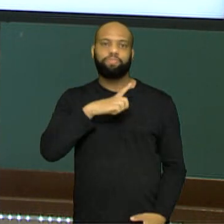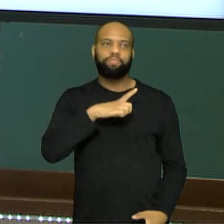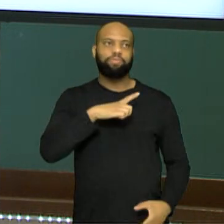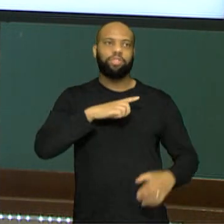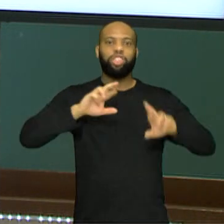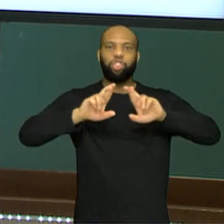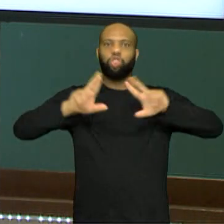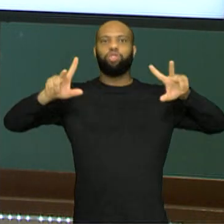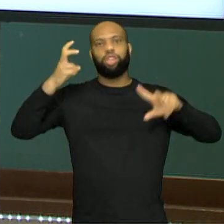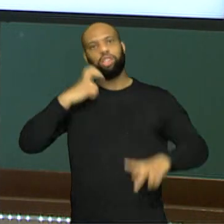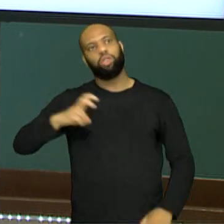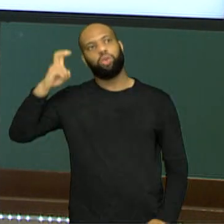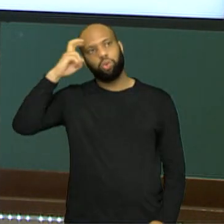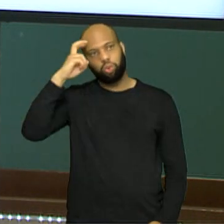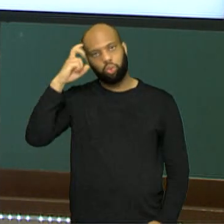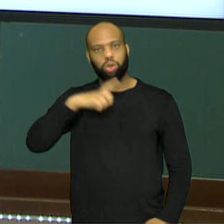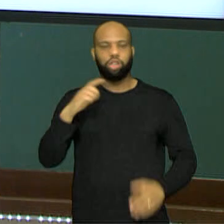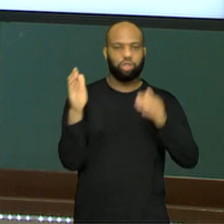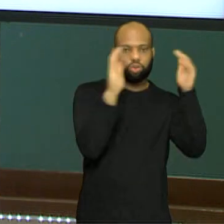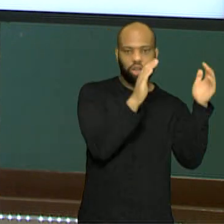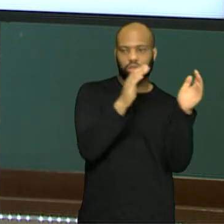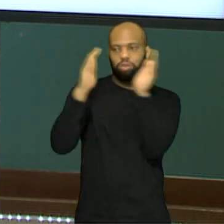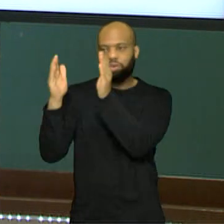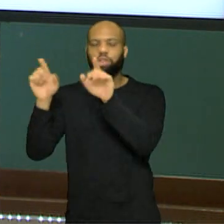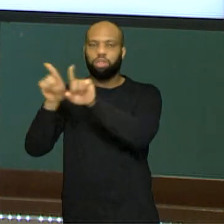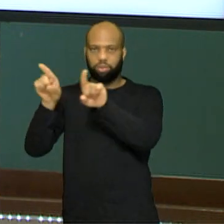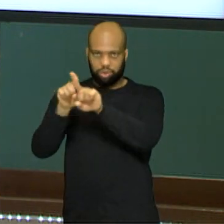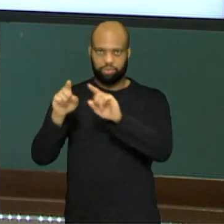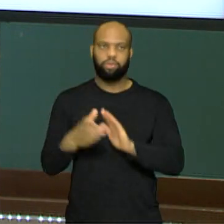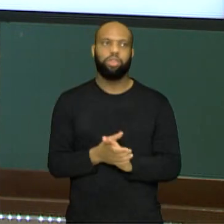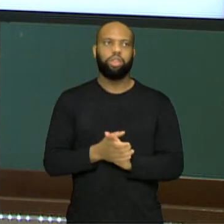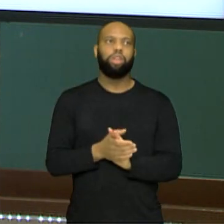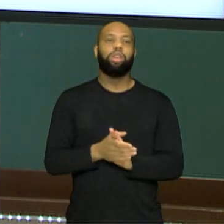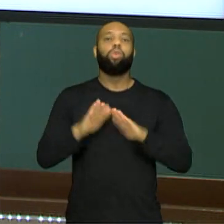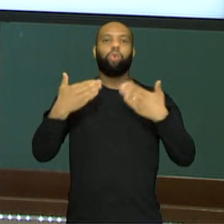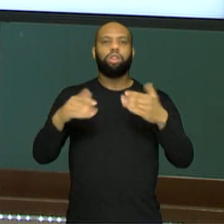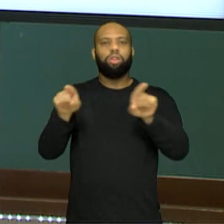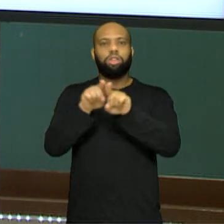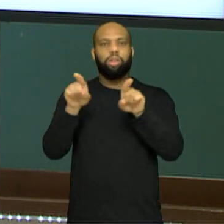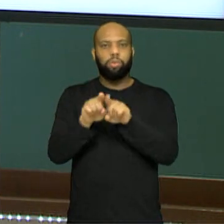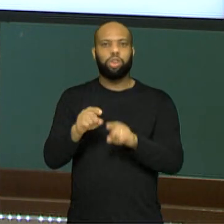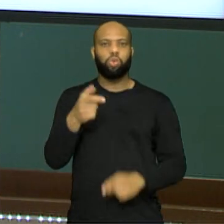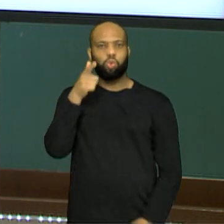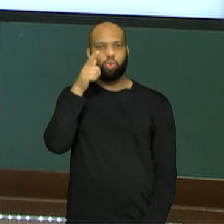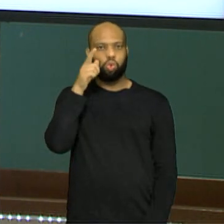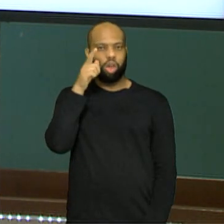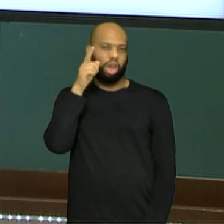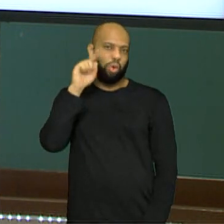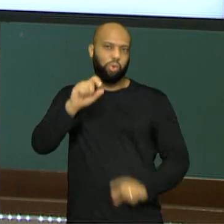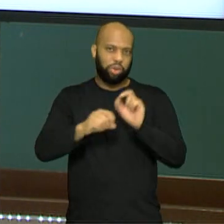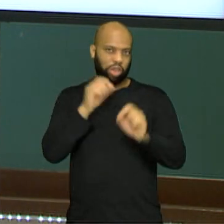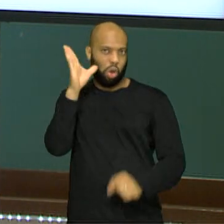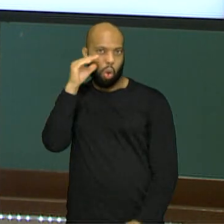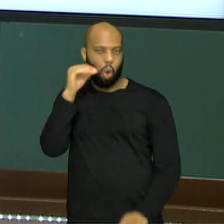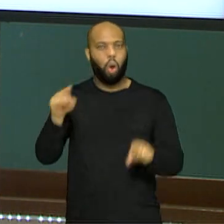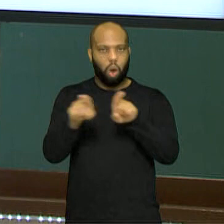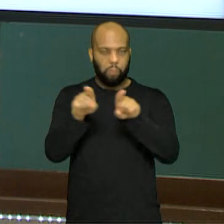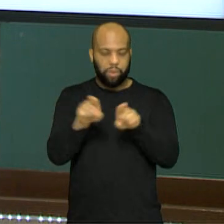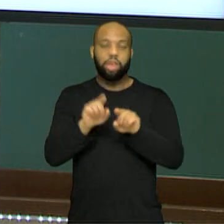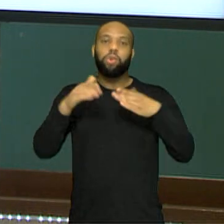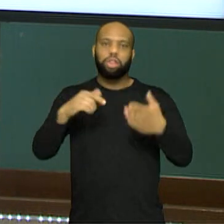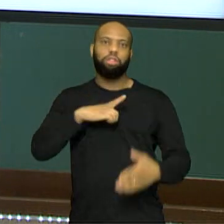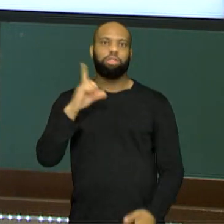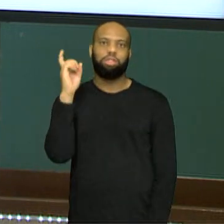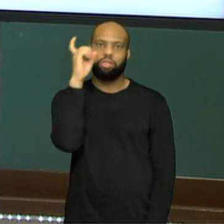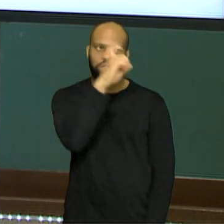diferenças culturais entre um lado e outro dos Montes Urais. Uma curiosidade sobre os Montes Urais: apesar da